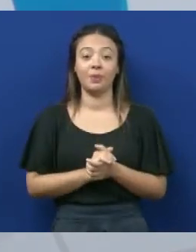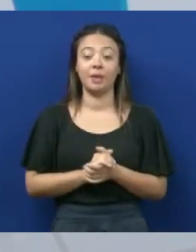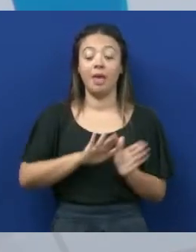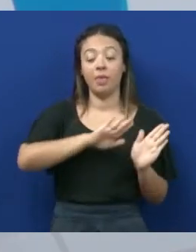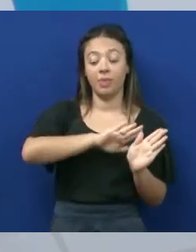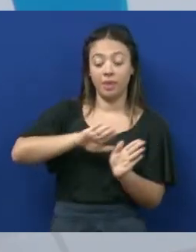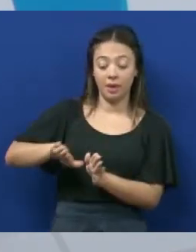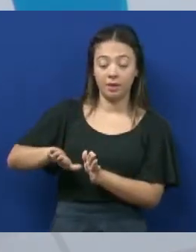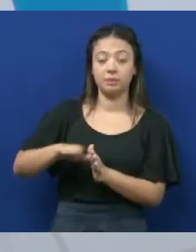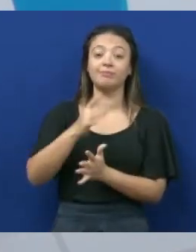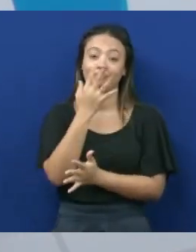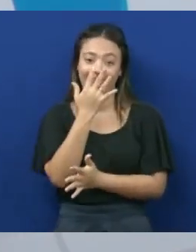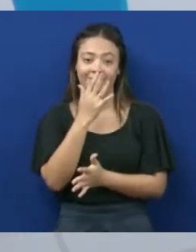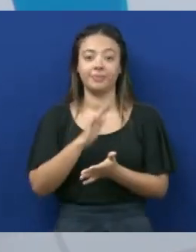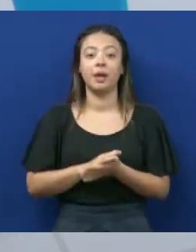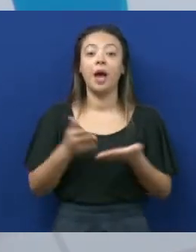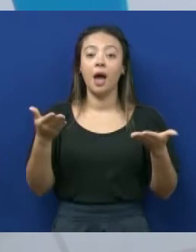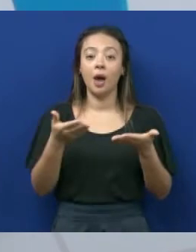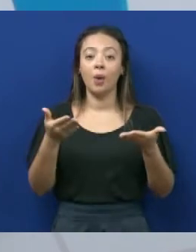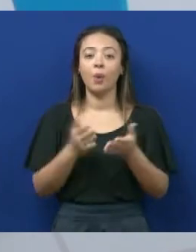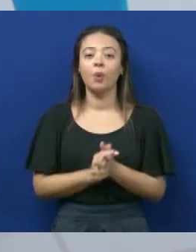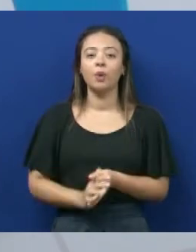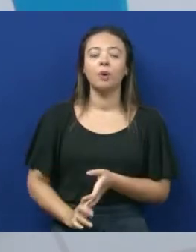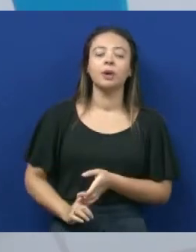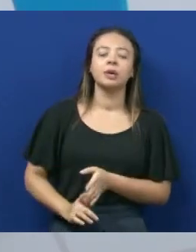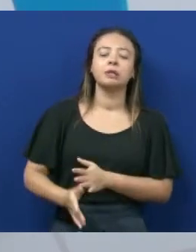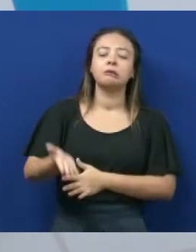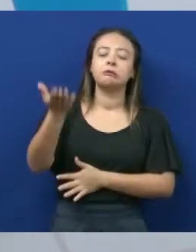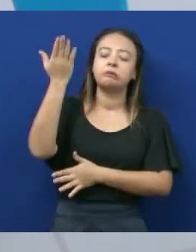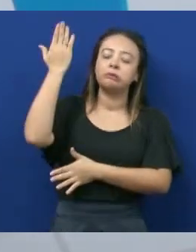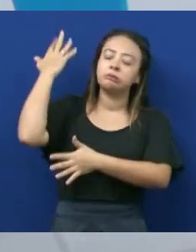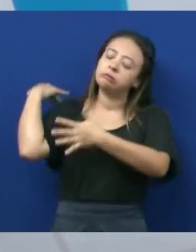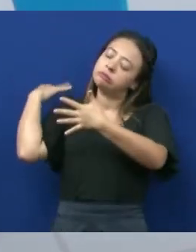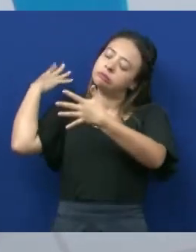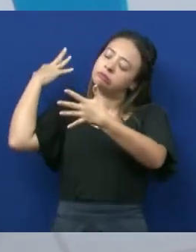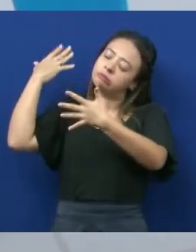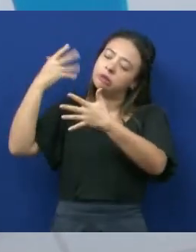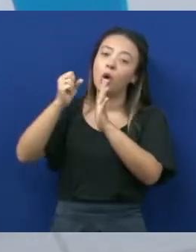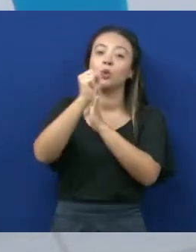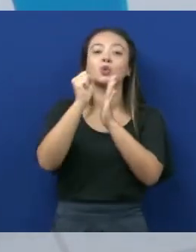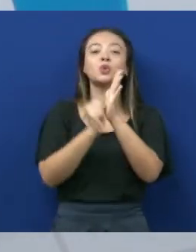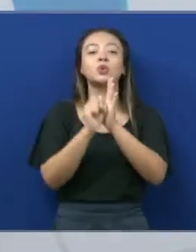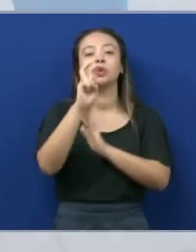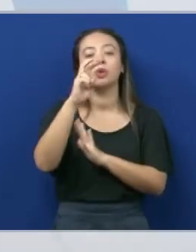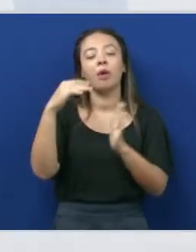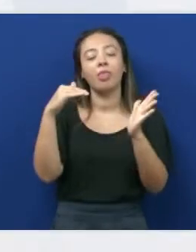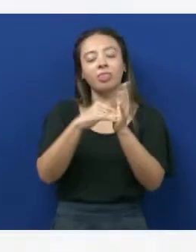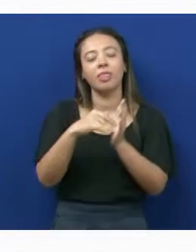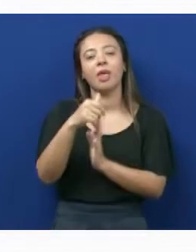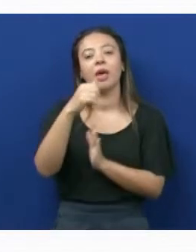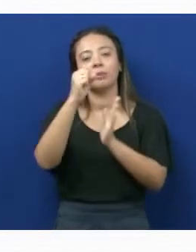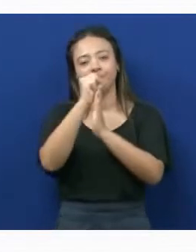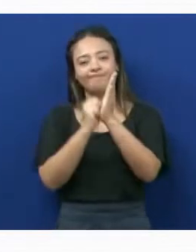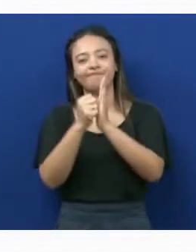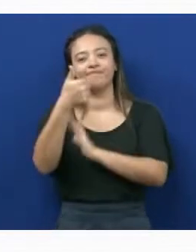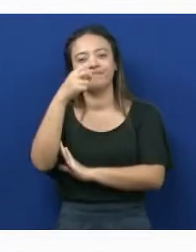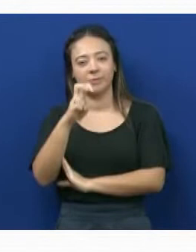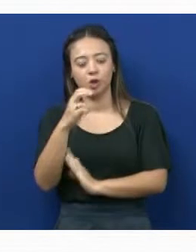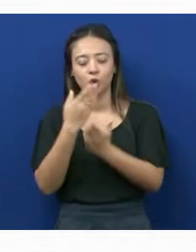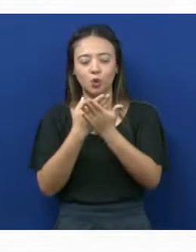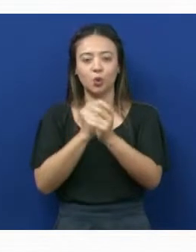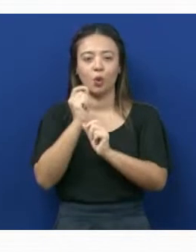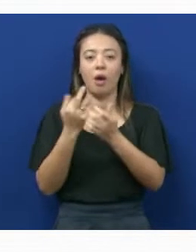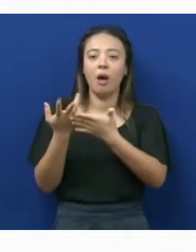um pouquinho das cores, nós vamos dar uma viajada lá no século V ao século XV, estudando um pouquinho sobre